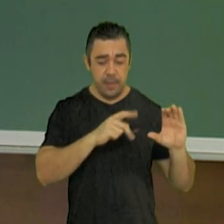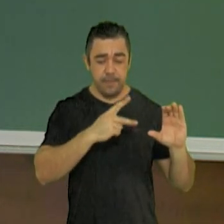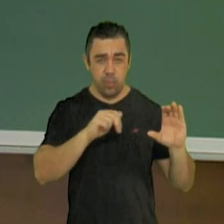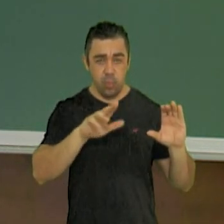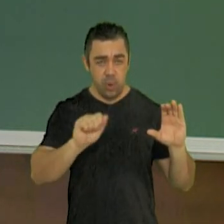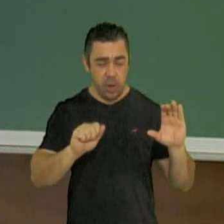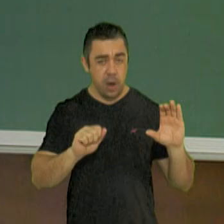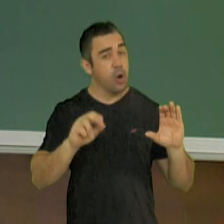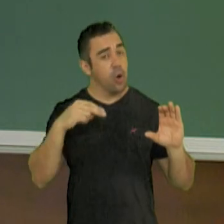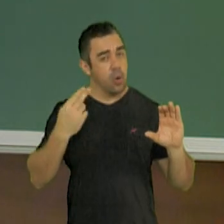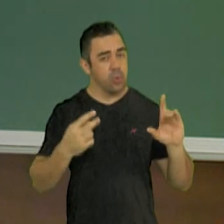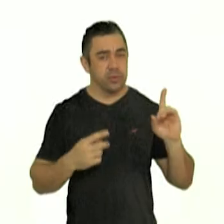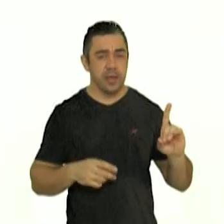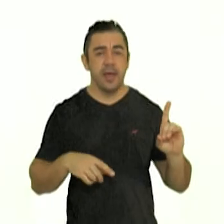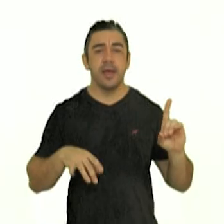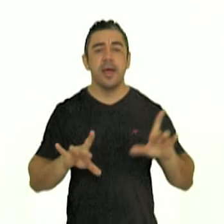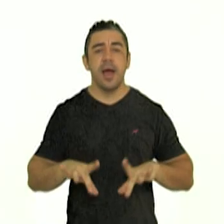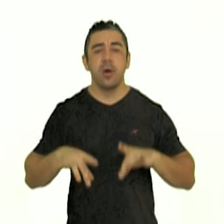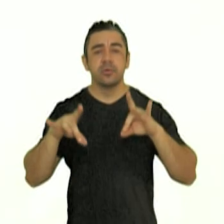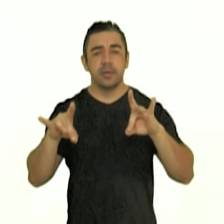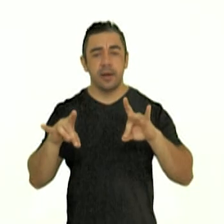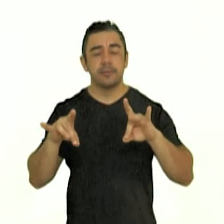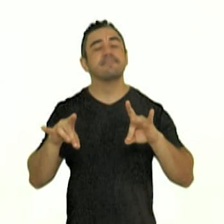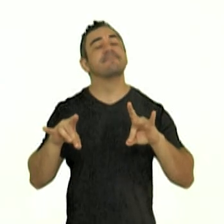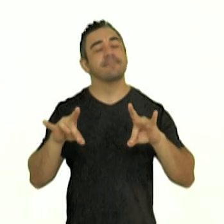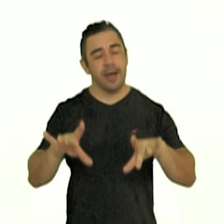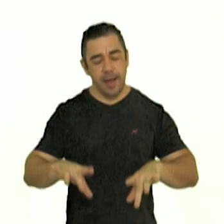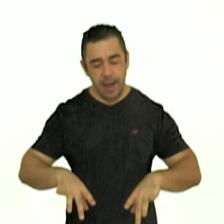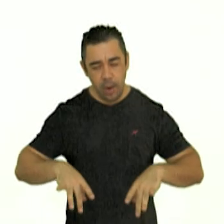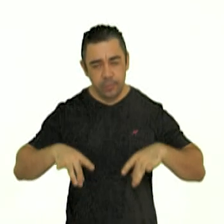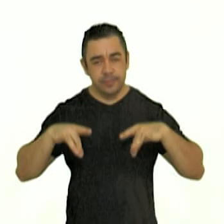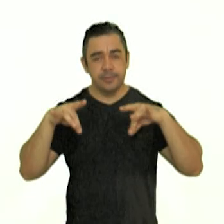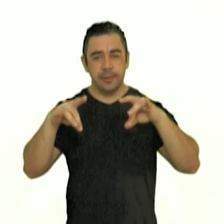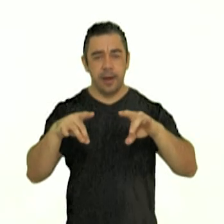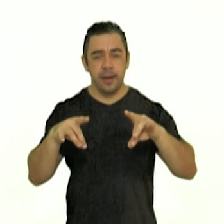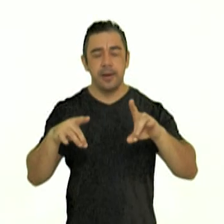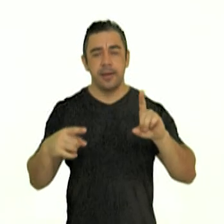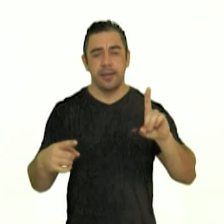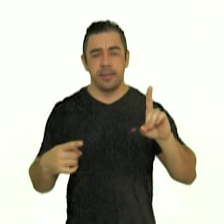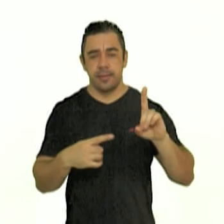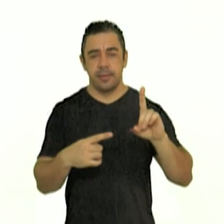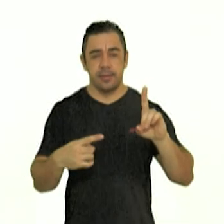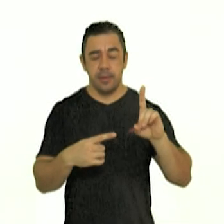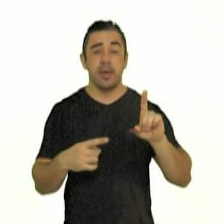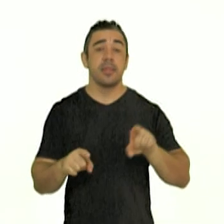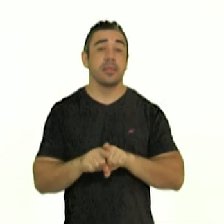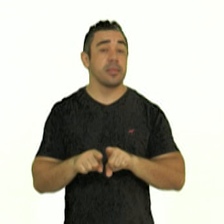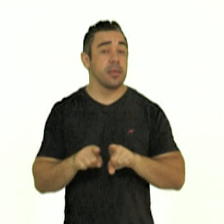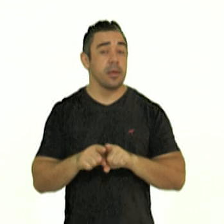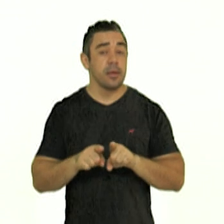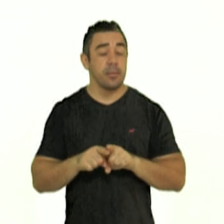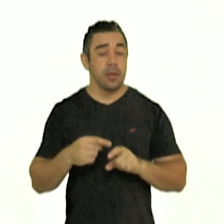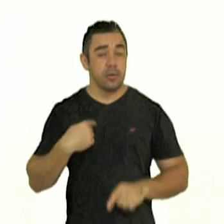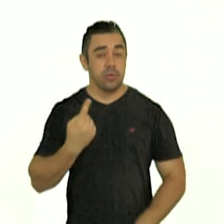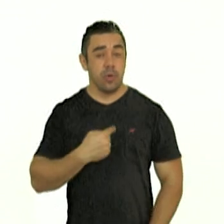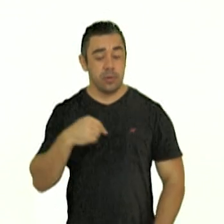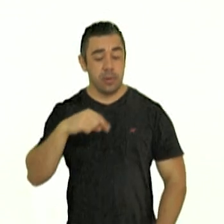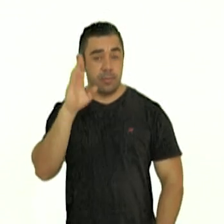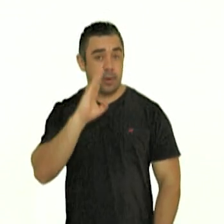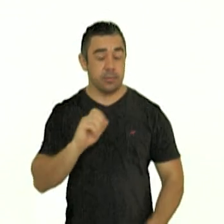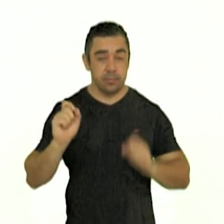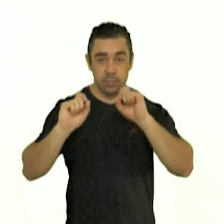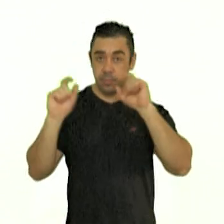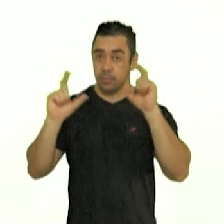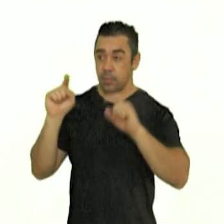D, Austrália. Vimos que foi a Austrália. E também temos que ficar espertos, um alerta